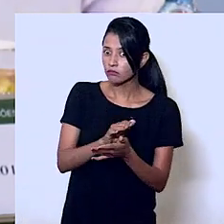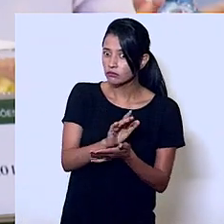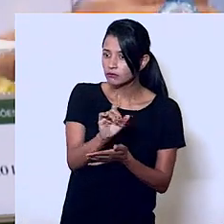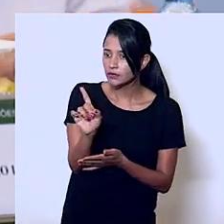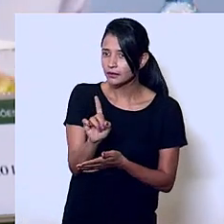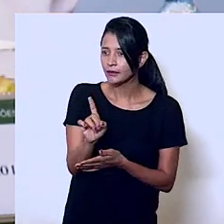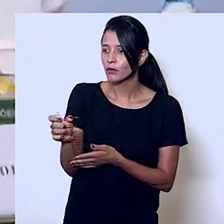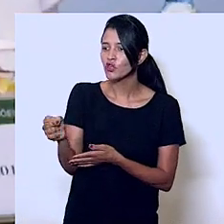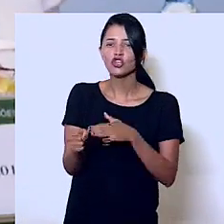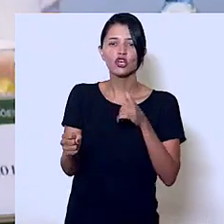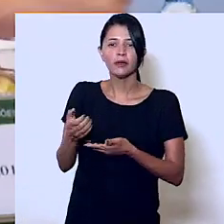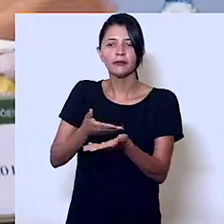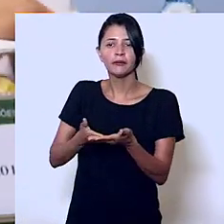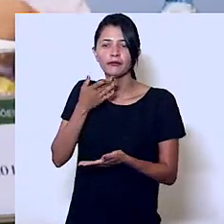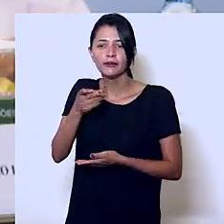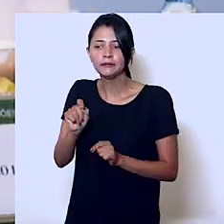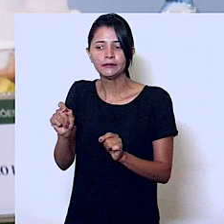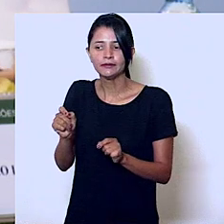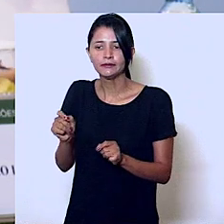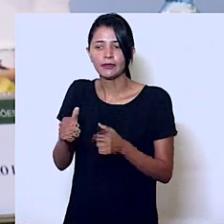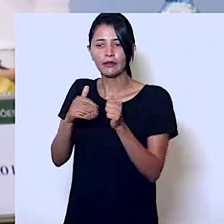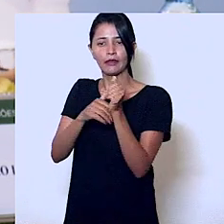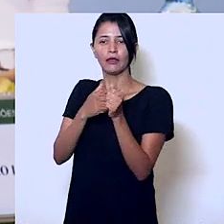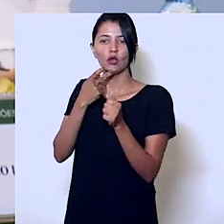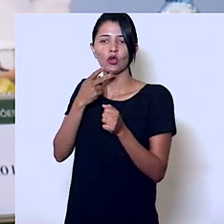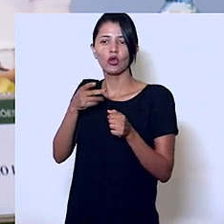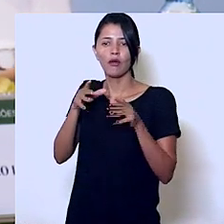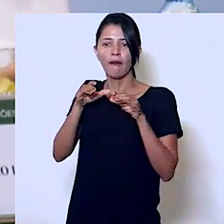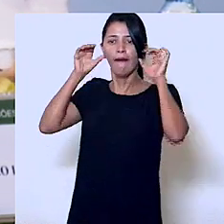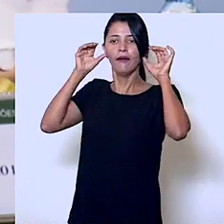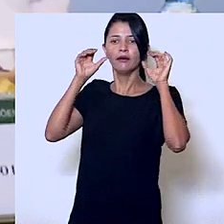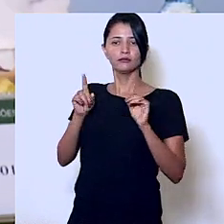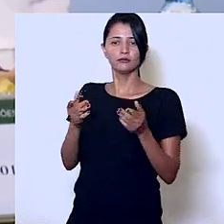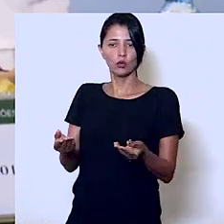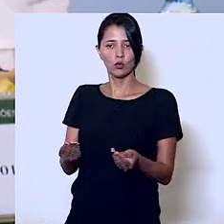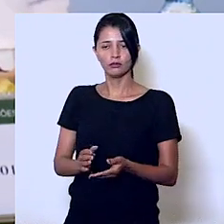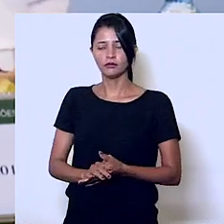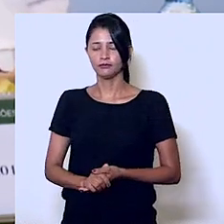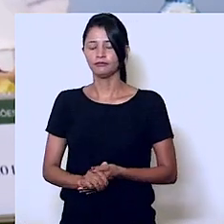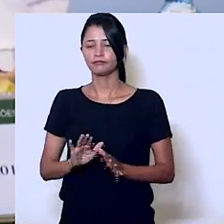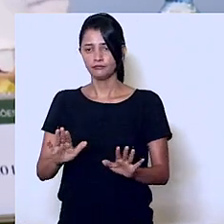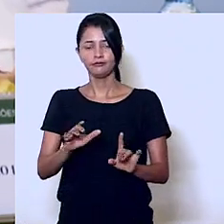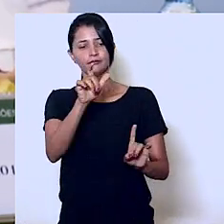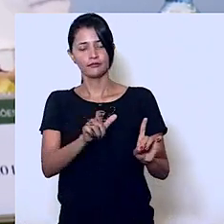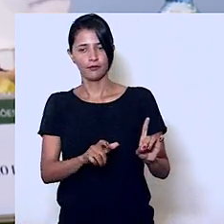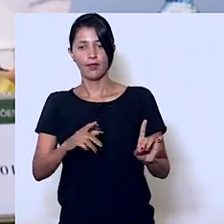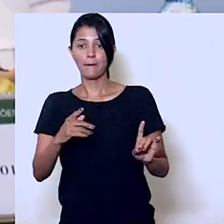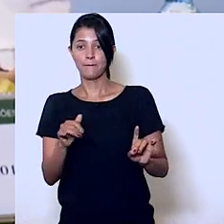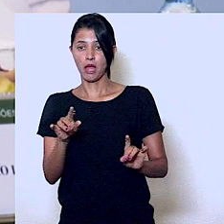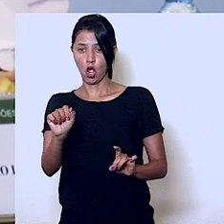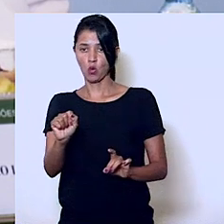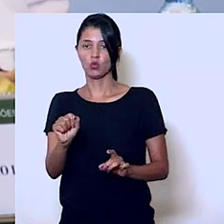máximo de cautela, mas era o seguinte, Paulo Tarso, com Delfim,